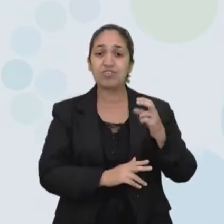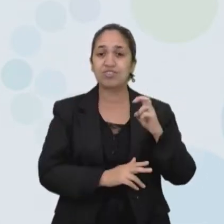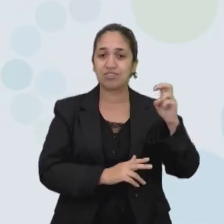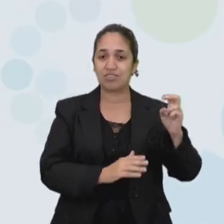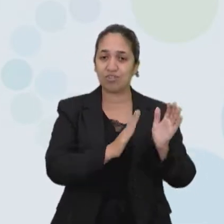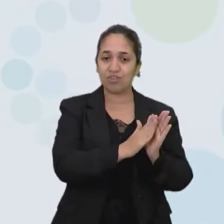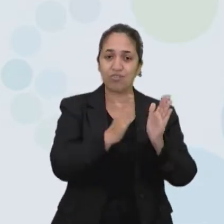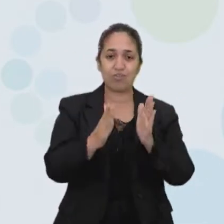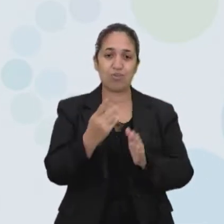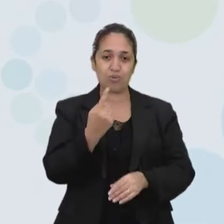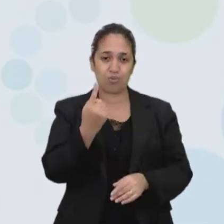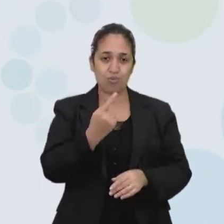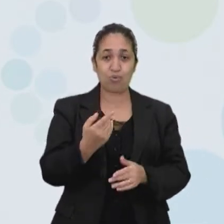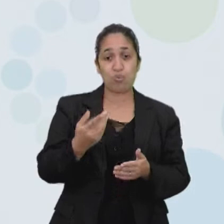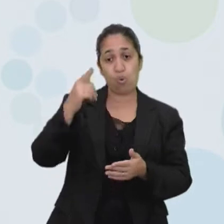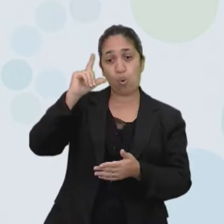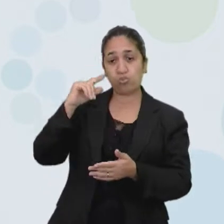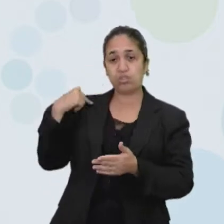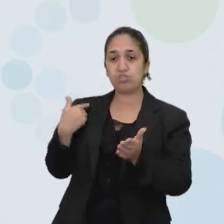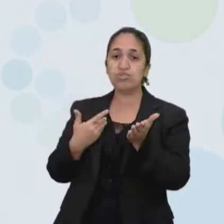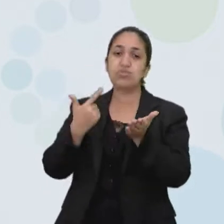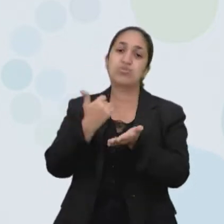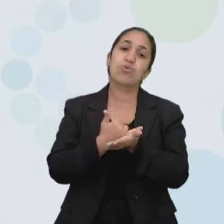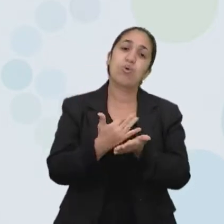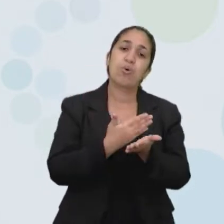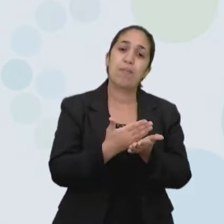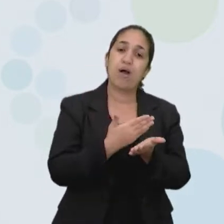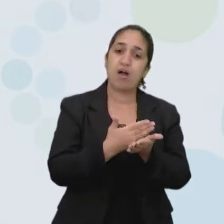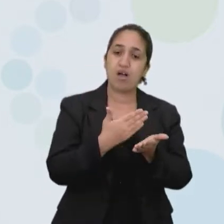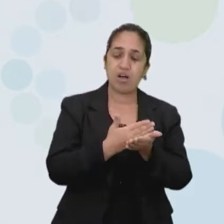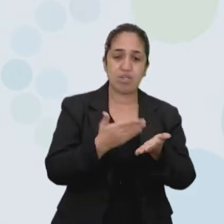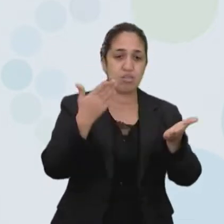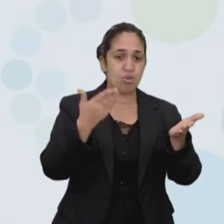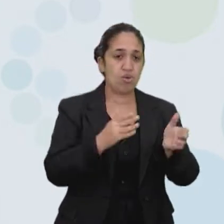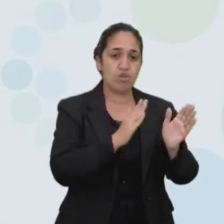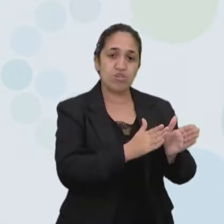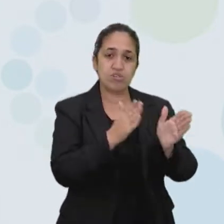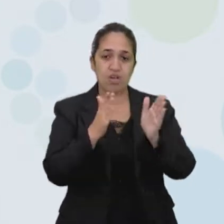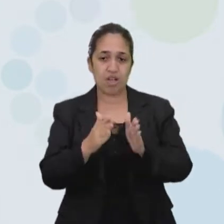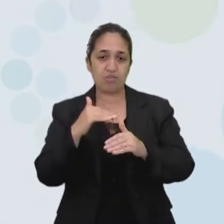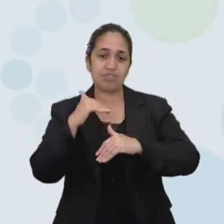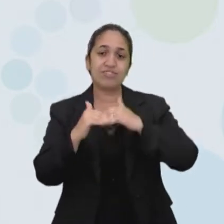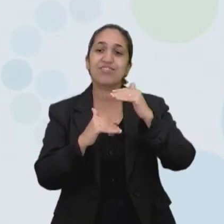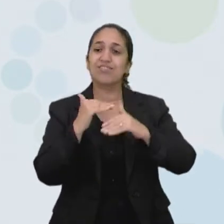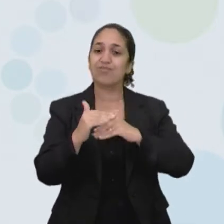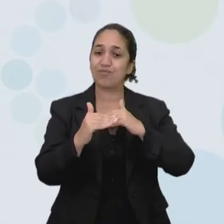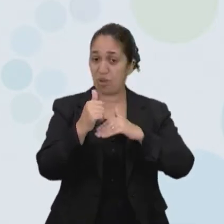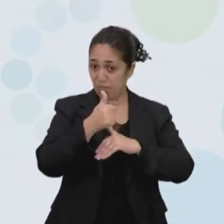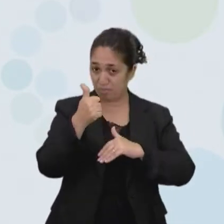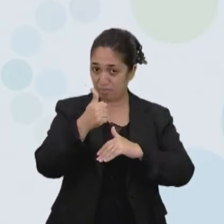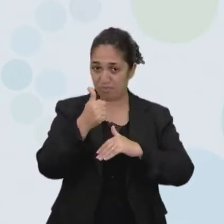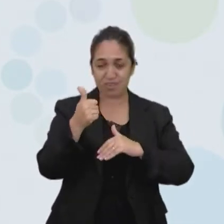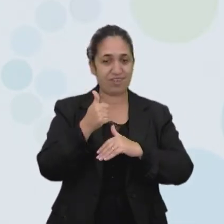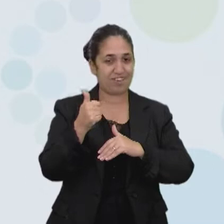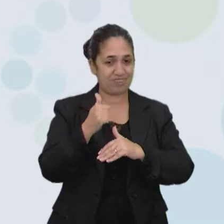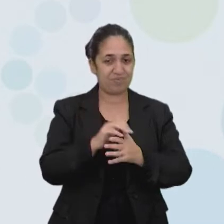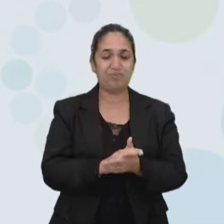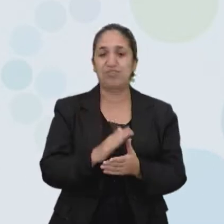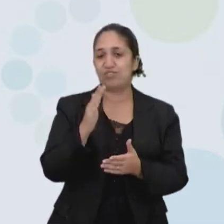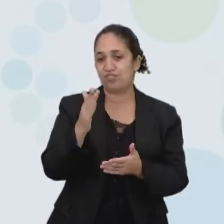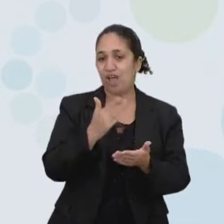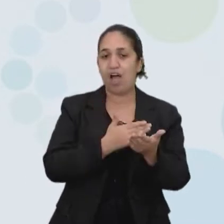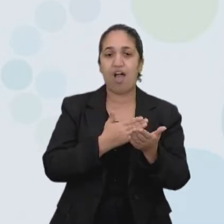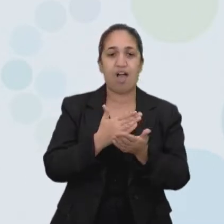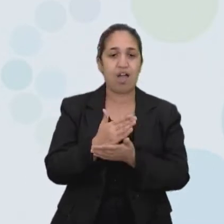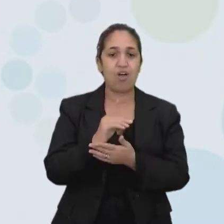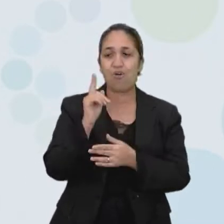Ontem nós introduzimos, na última aula a gente introduziu, hoje a gente está fazendo a aula de desenvolvimento, a primeira, Então, vamos já introduzir aí